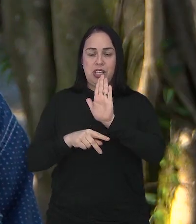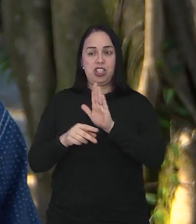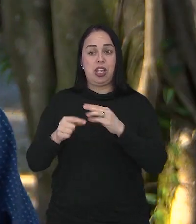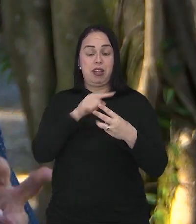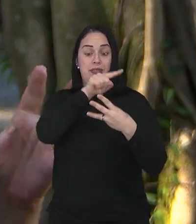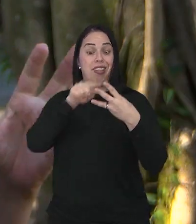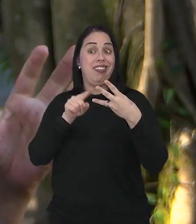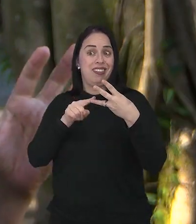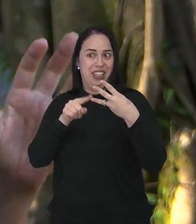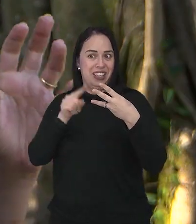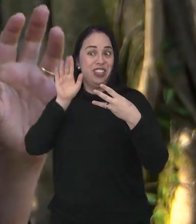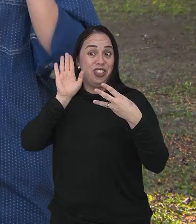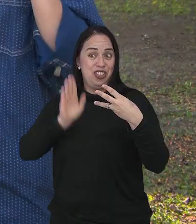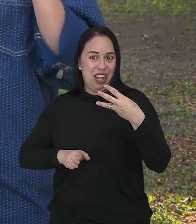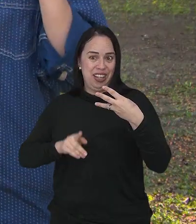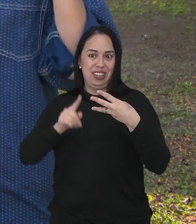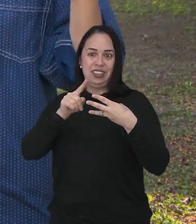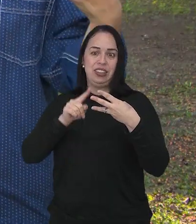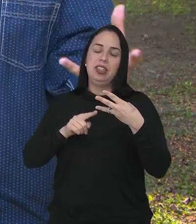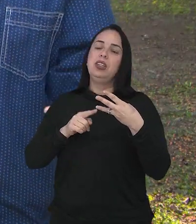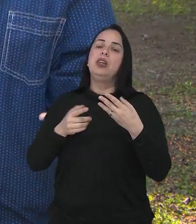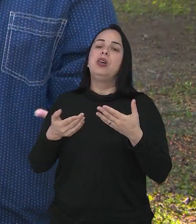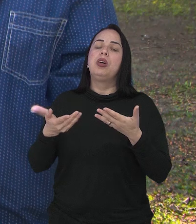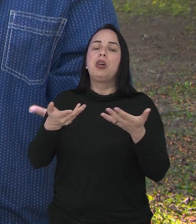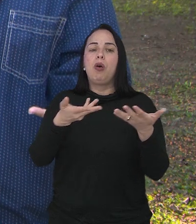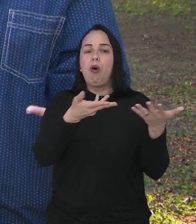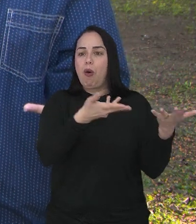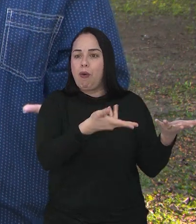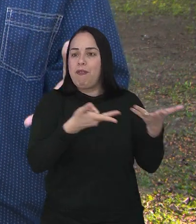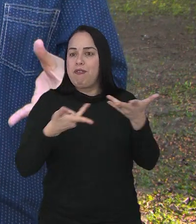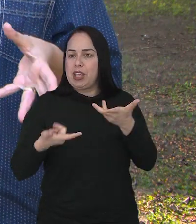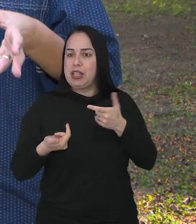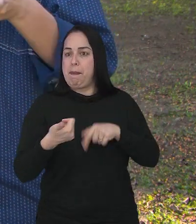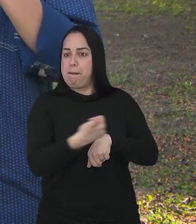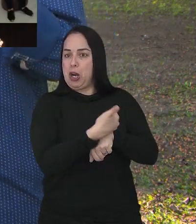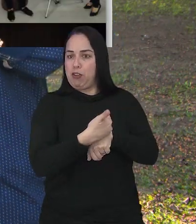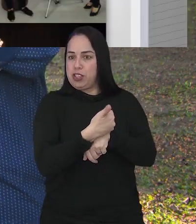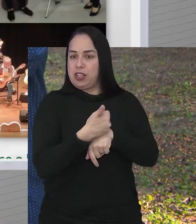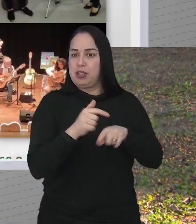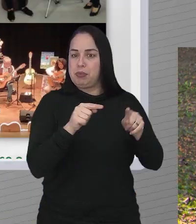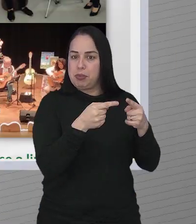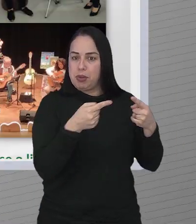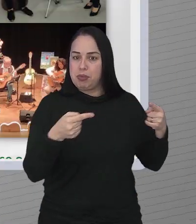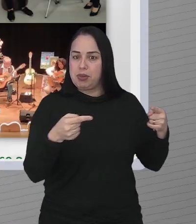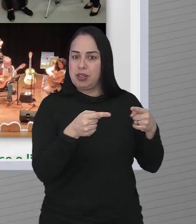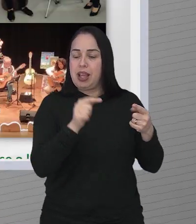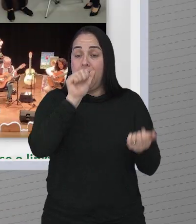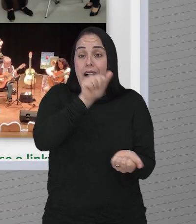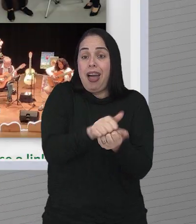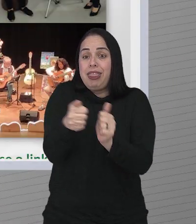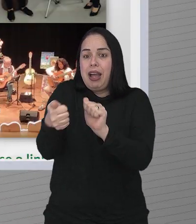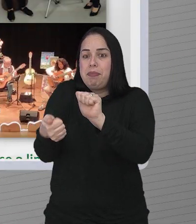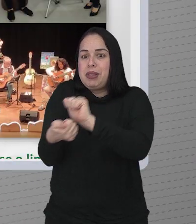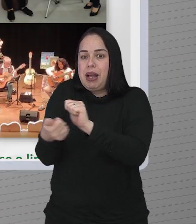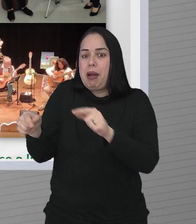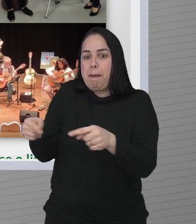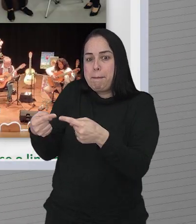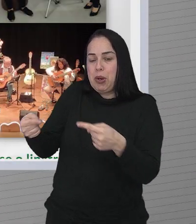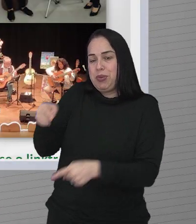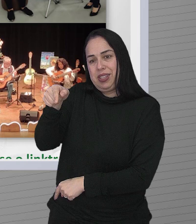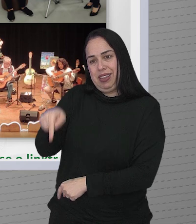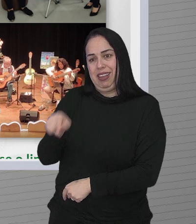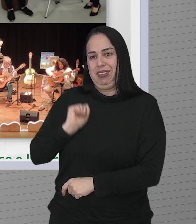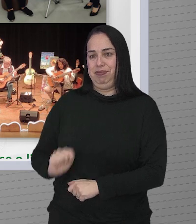edição, a gente convida arranjadores musicais para colocarem arranjos novos nas músicas do Marcos